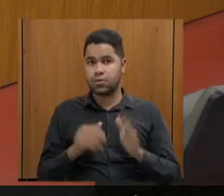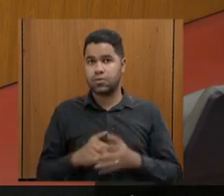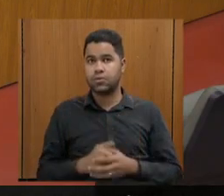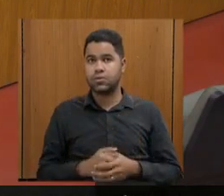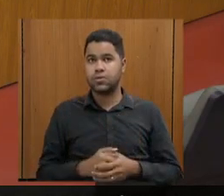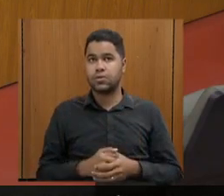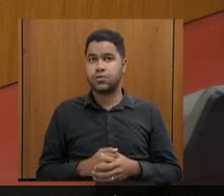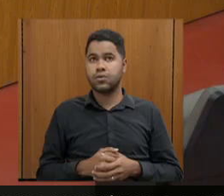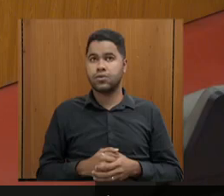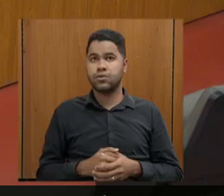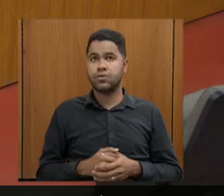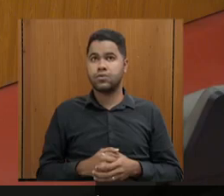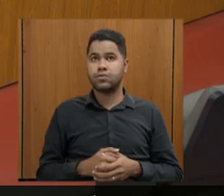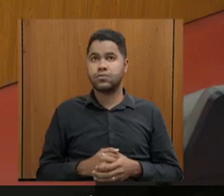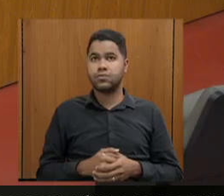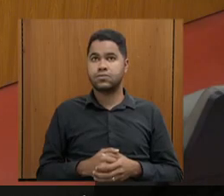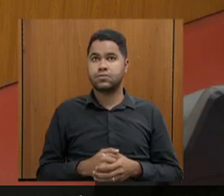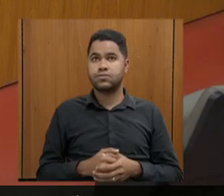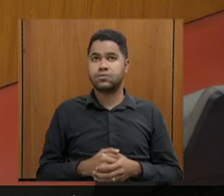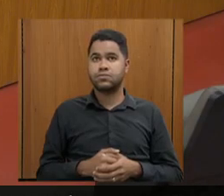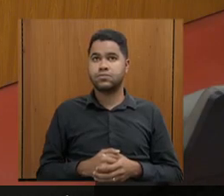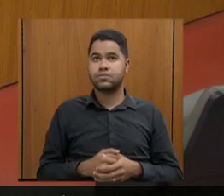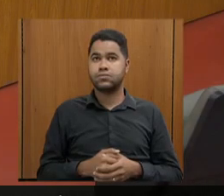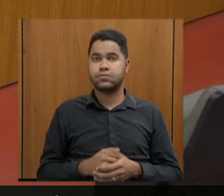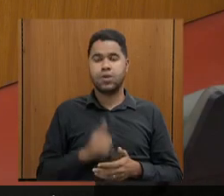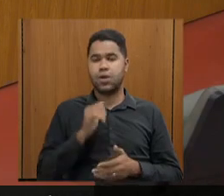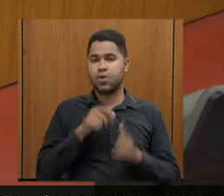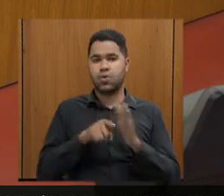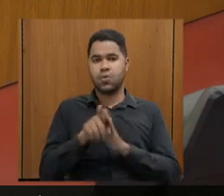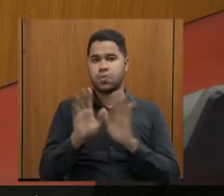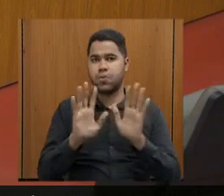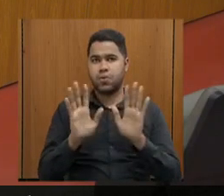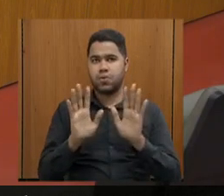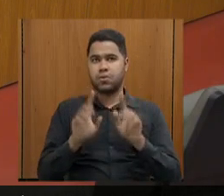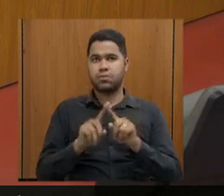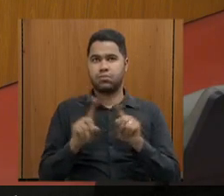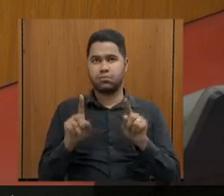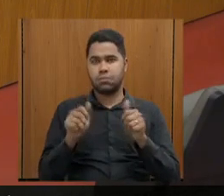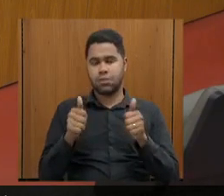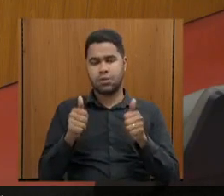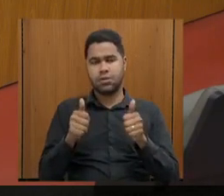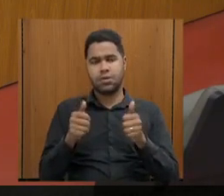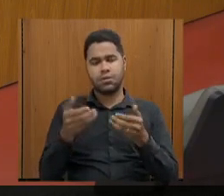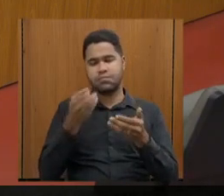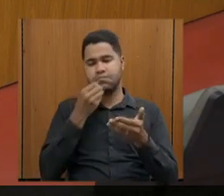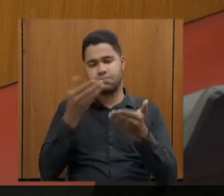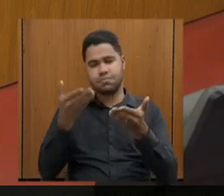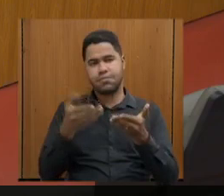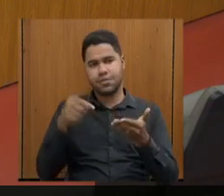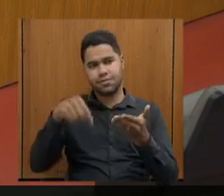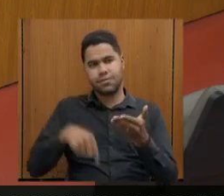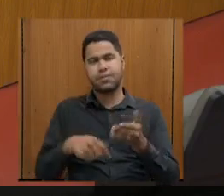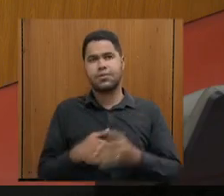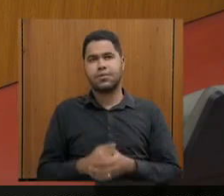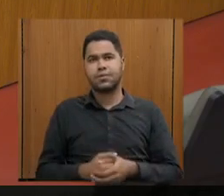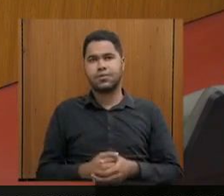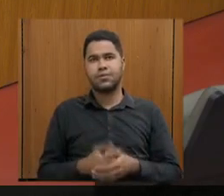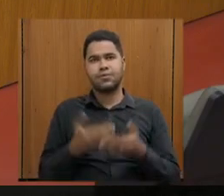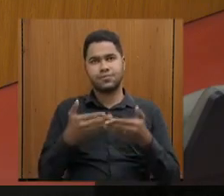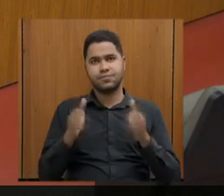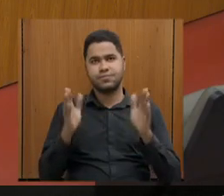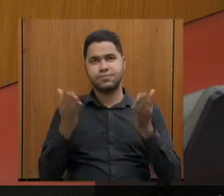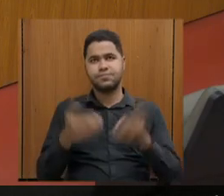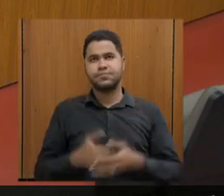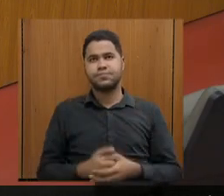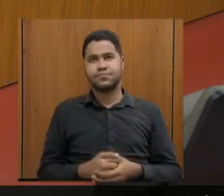dirigiu a pergunta é isso te perguntar aí na sua casa e